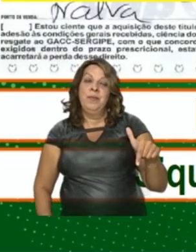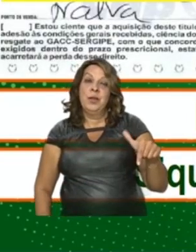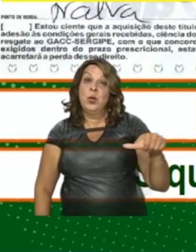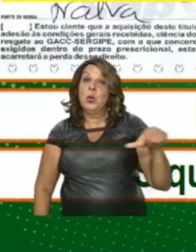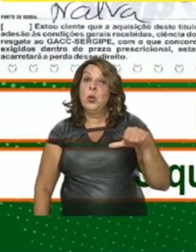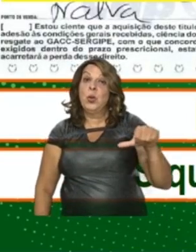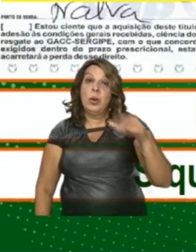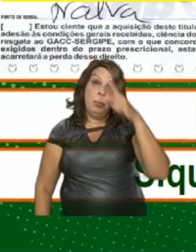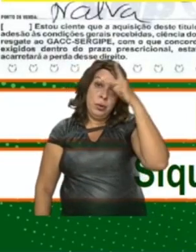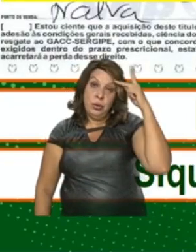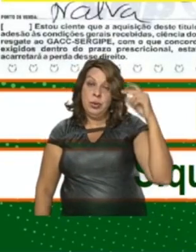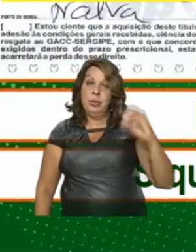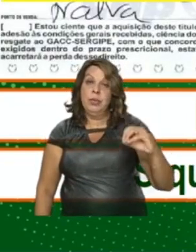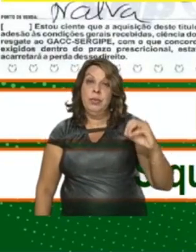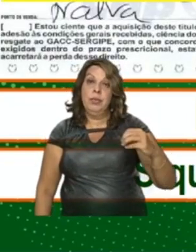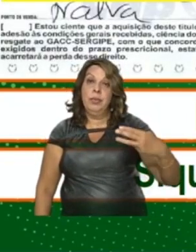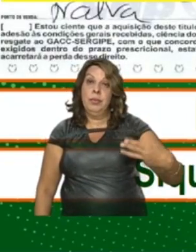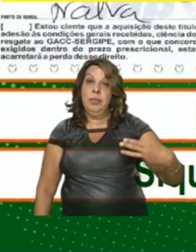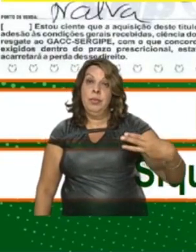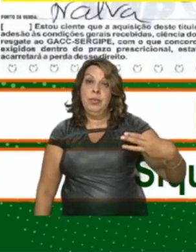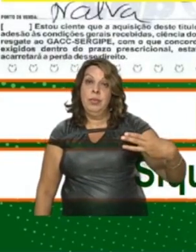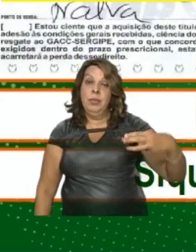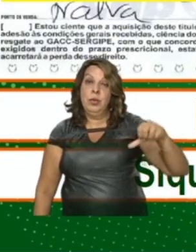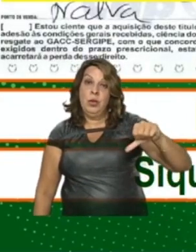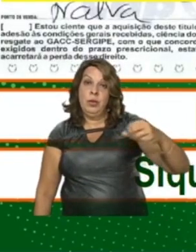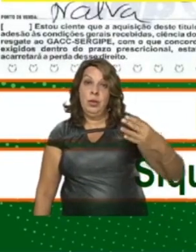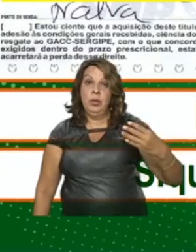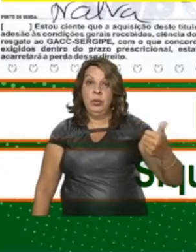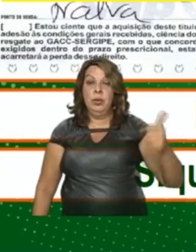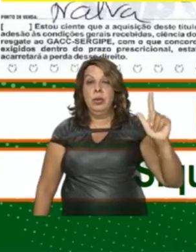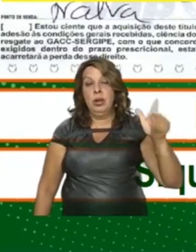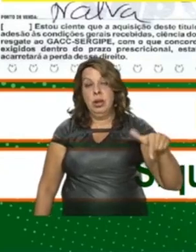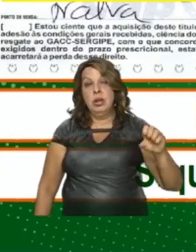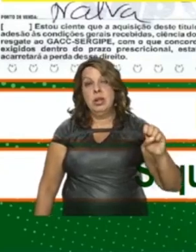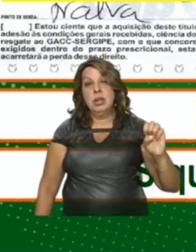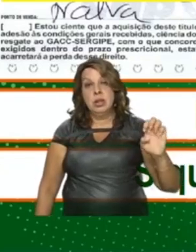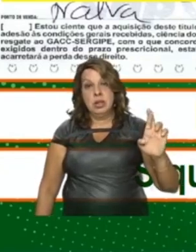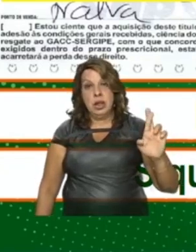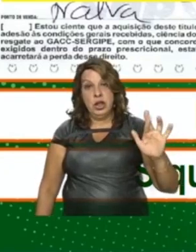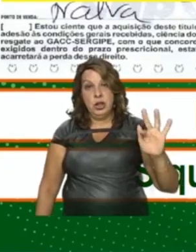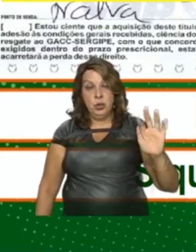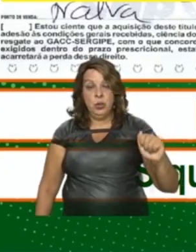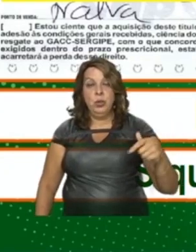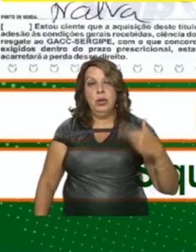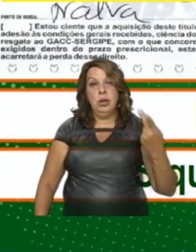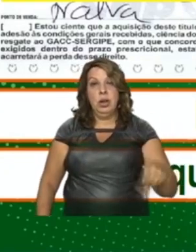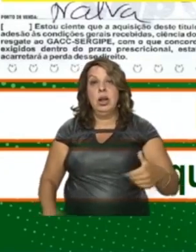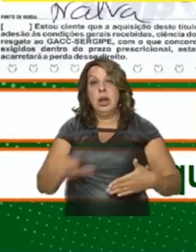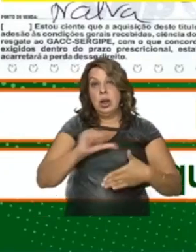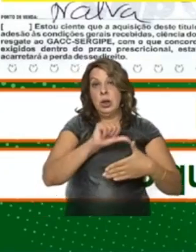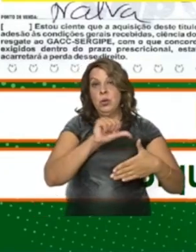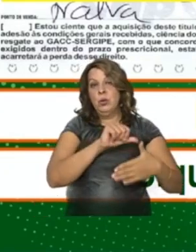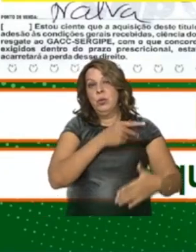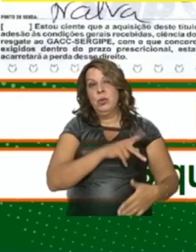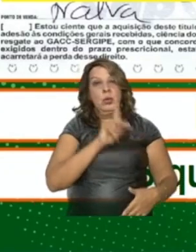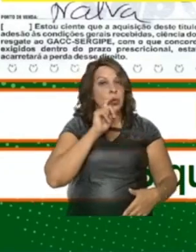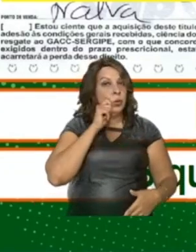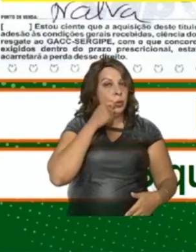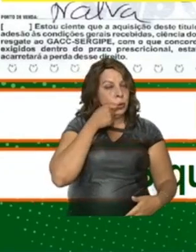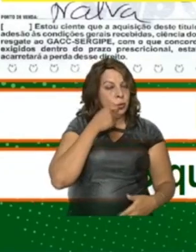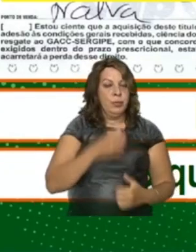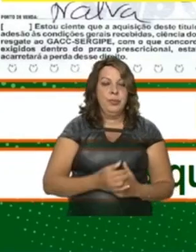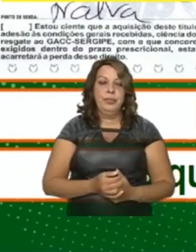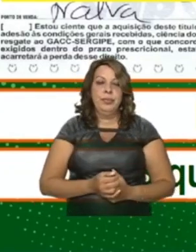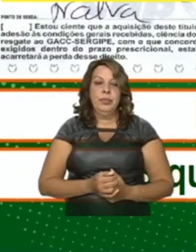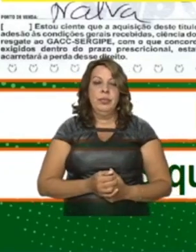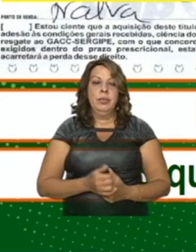levando R$500, 003941, Sérgio Ricardo, morador de Aracaju, Bairro América, a Nalva Pequente do Siqueira Campos.